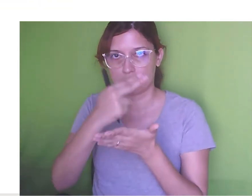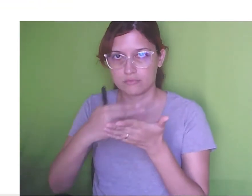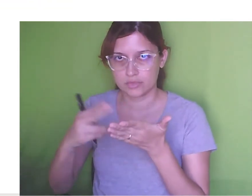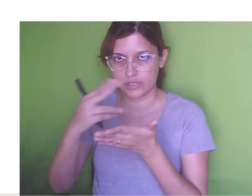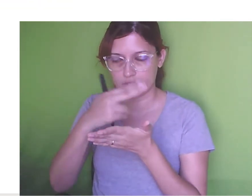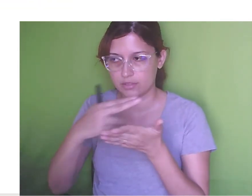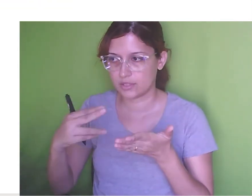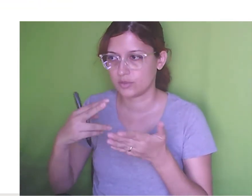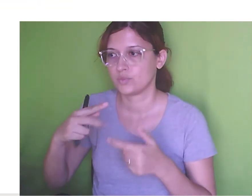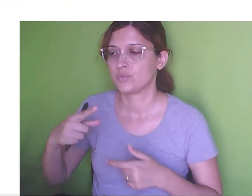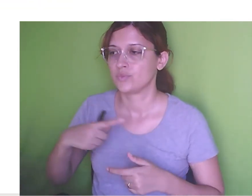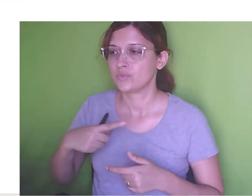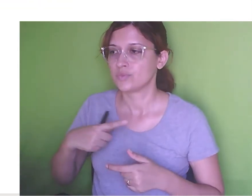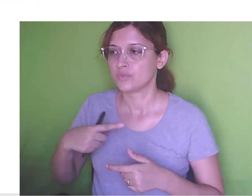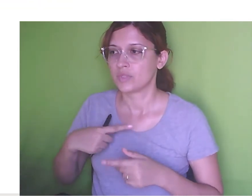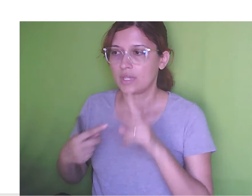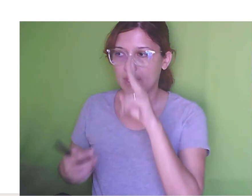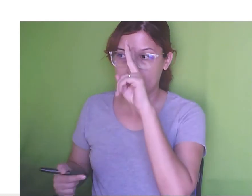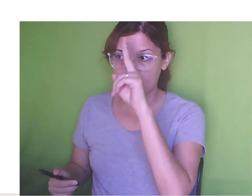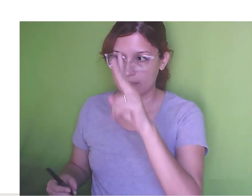Então, veja, tem a figura